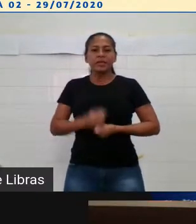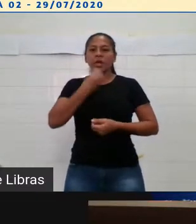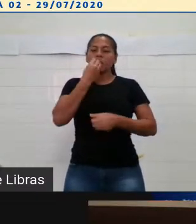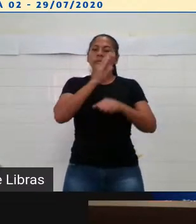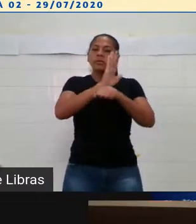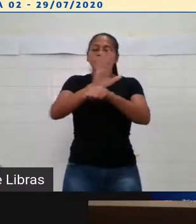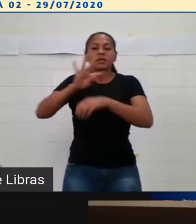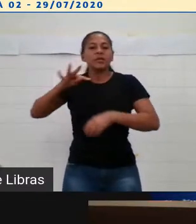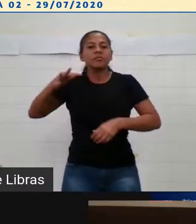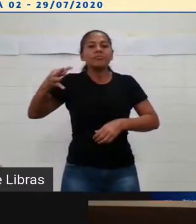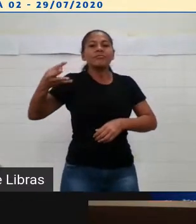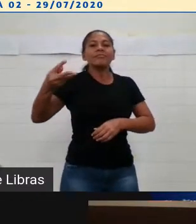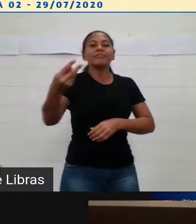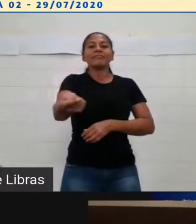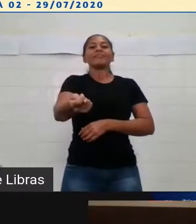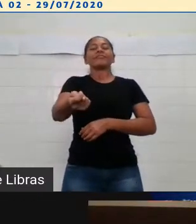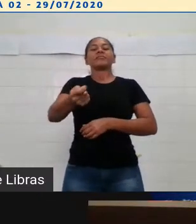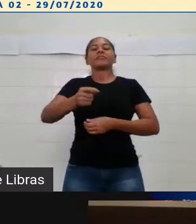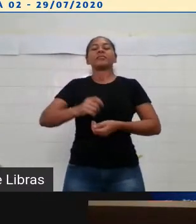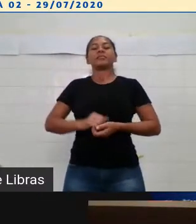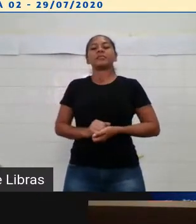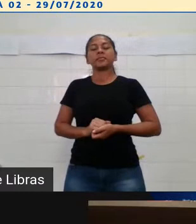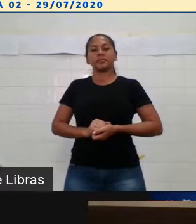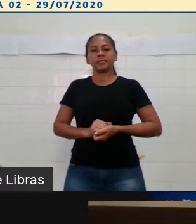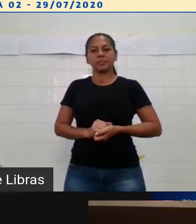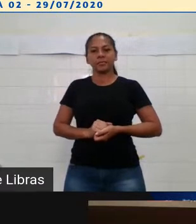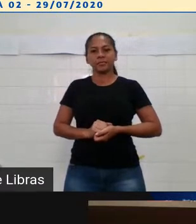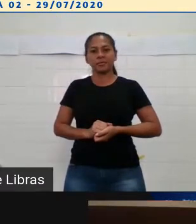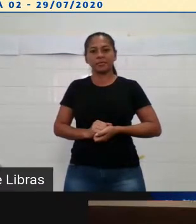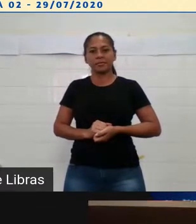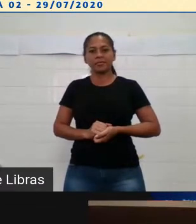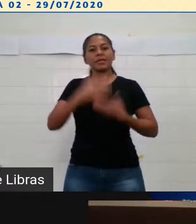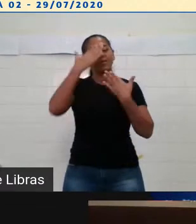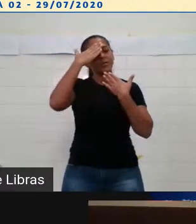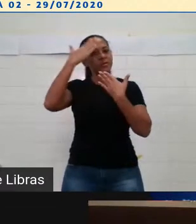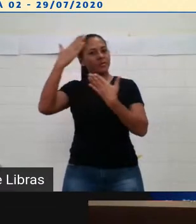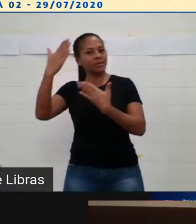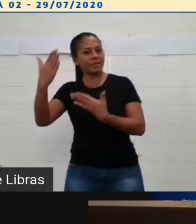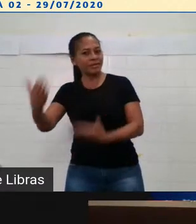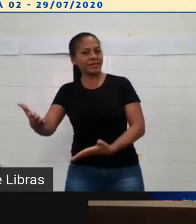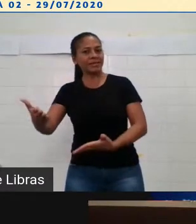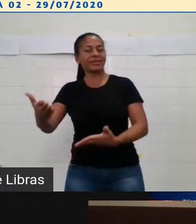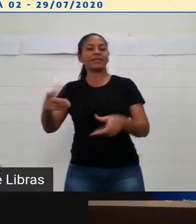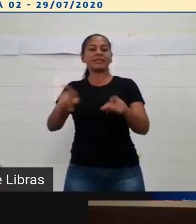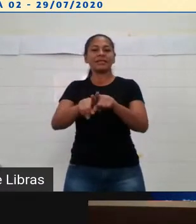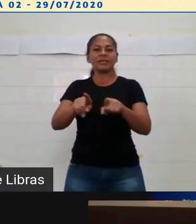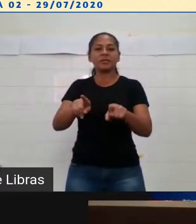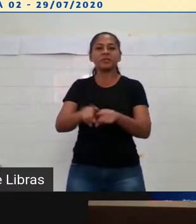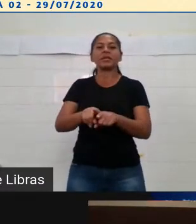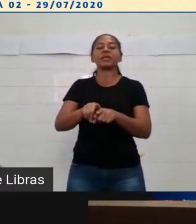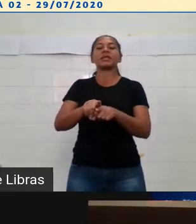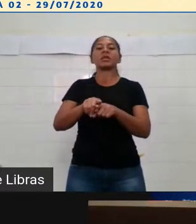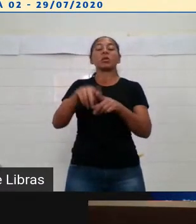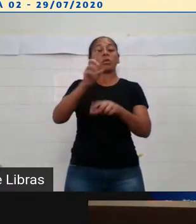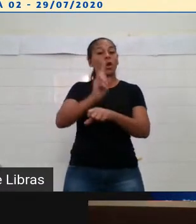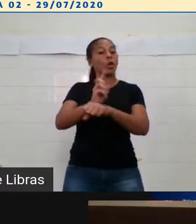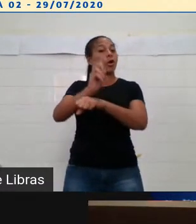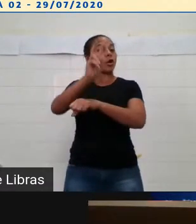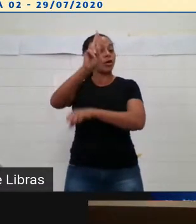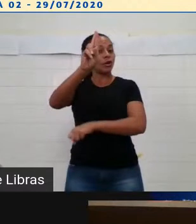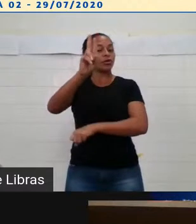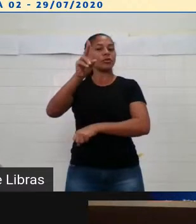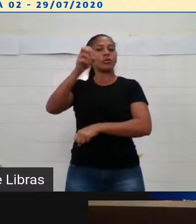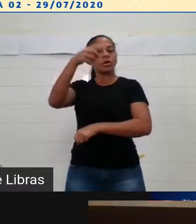a todas. A todos, muito obrigada, professora doutora Elza Ferreira,